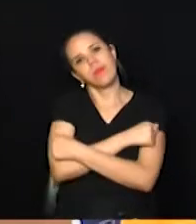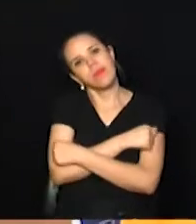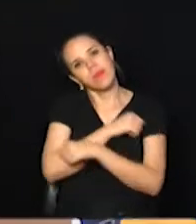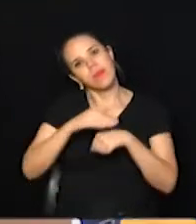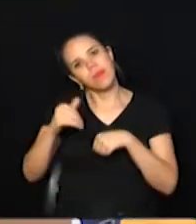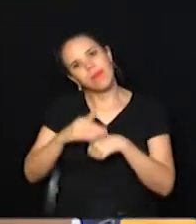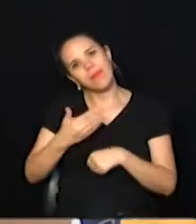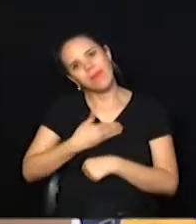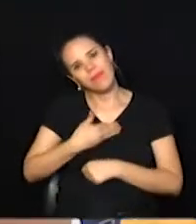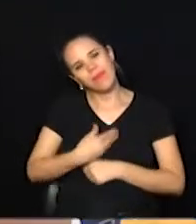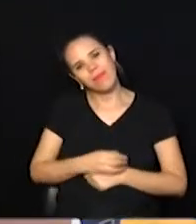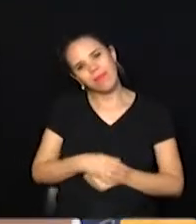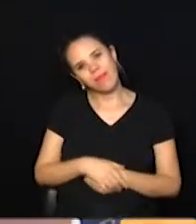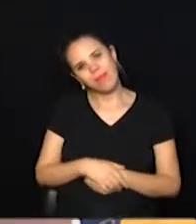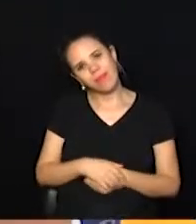querido amigo.